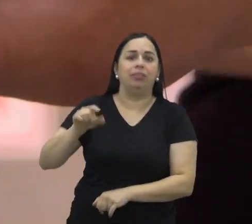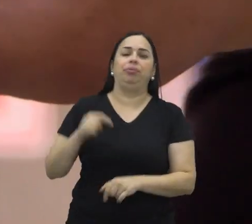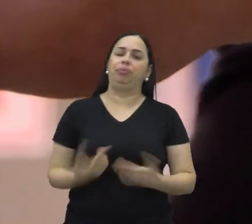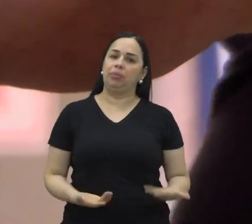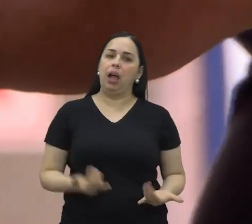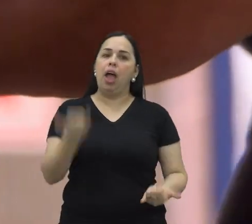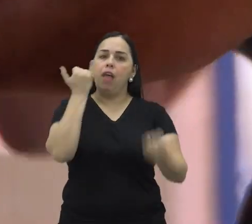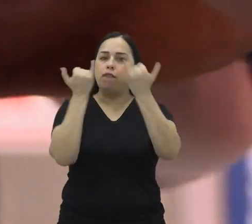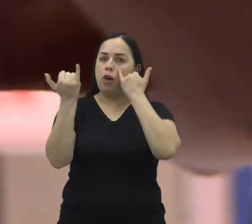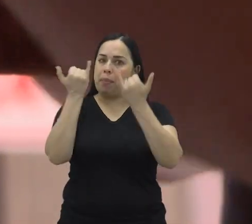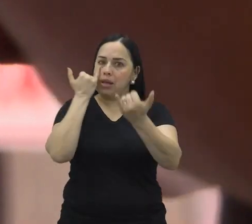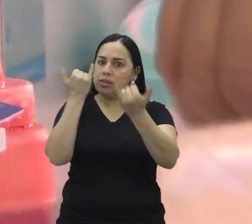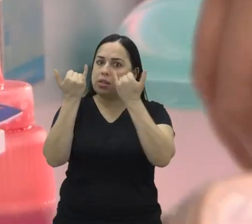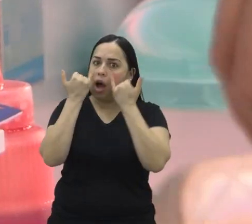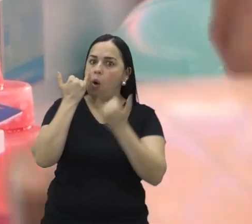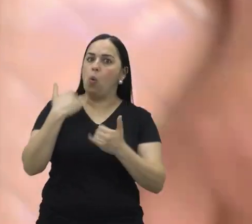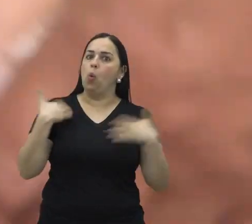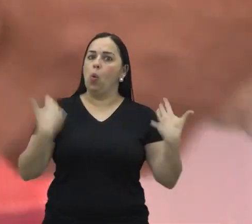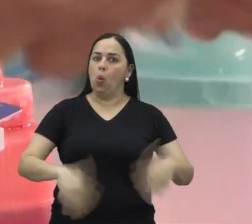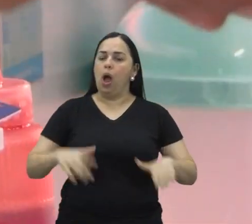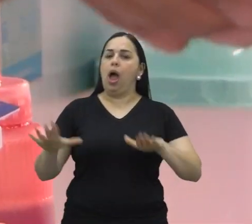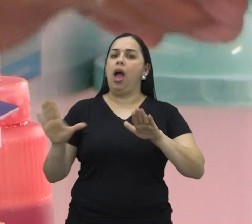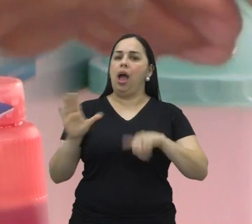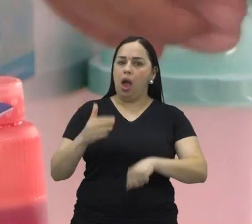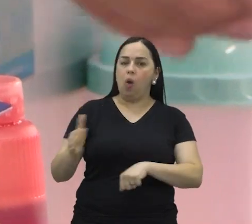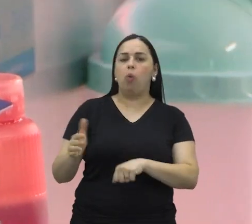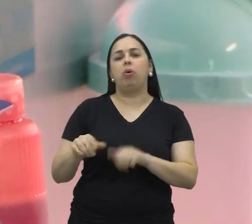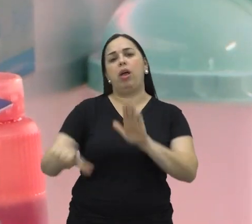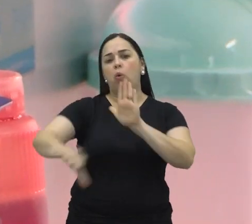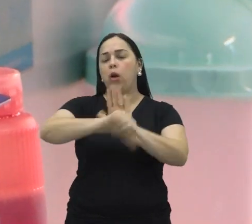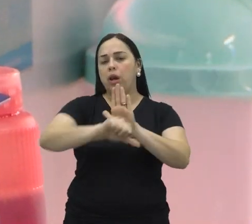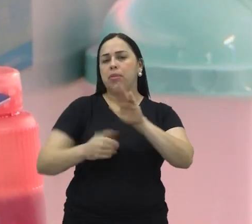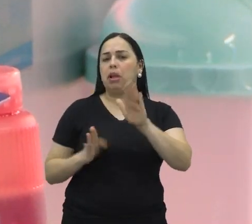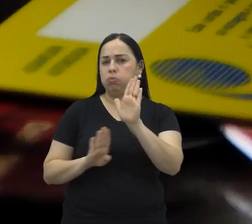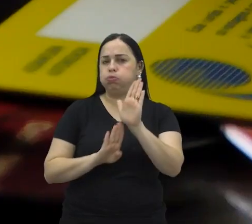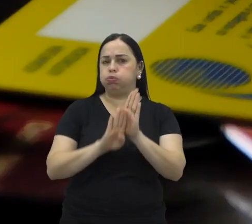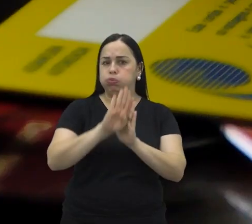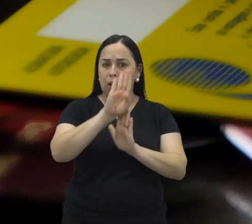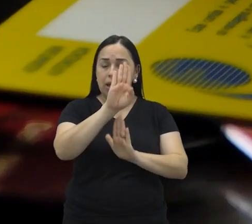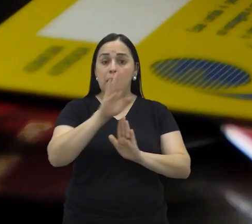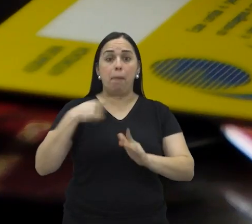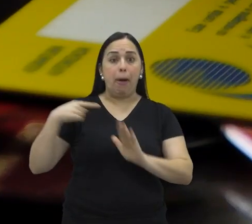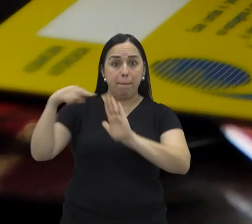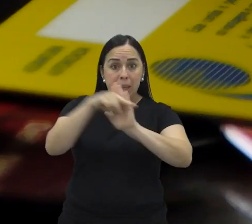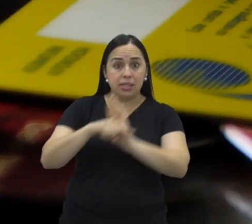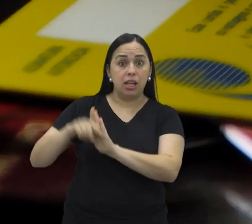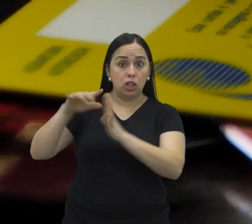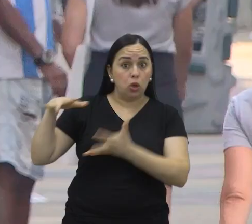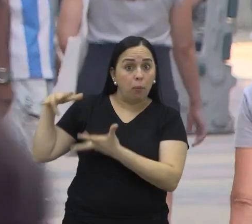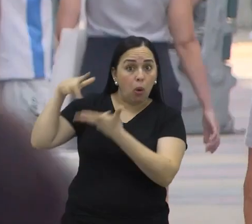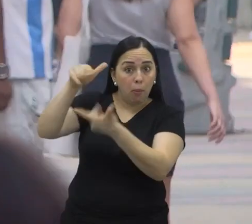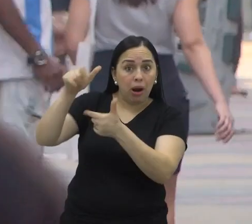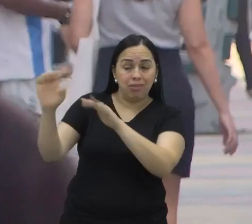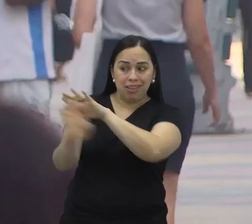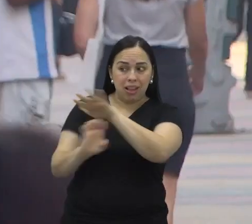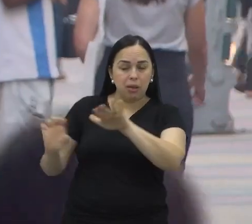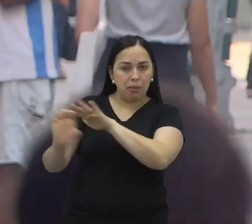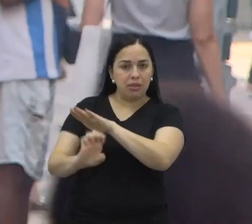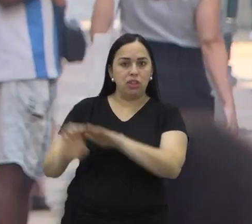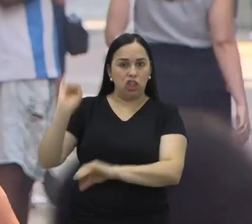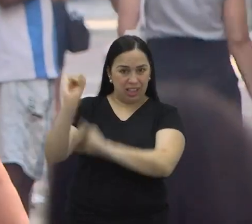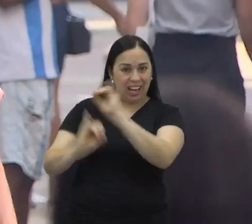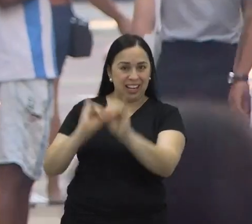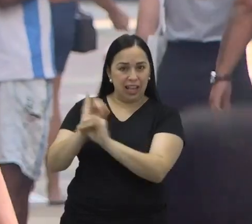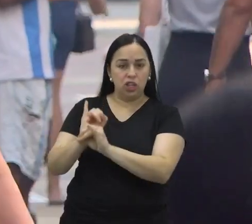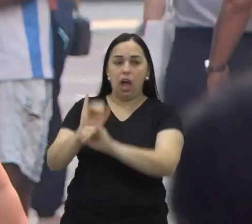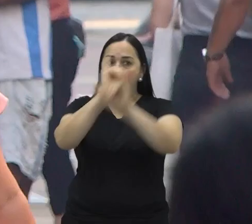roubo de dados é um crime que vem crescendo de forma alarmante. De acordo com pesquisa global realizada por uma empresa que presta